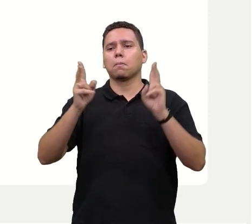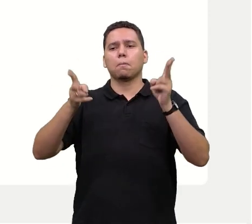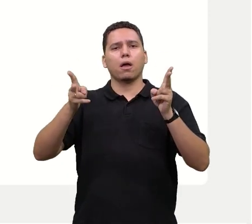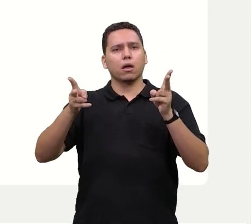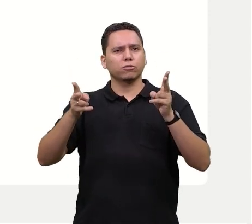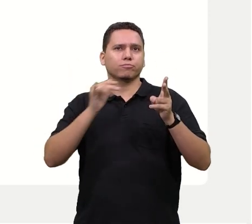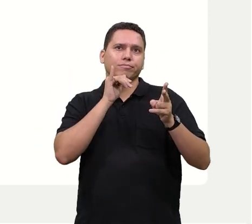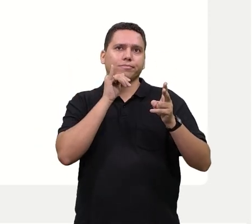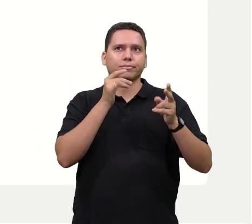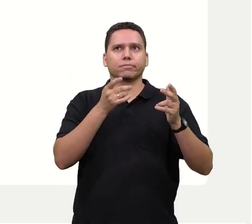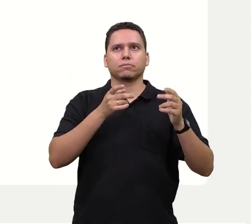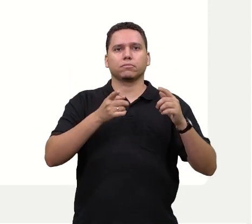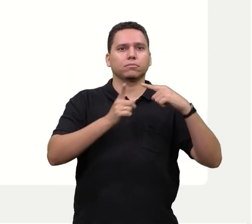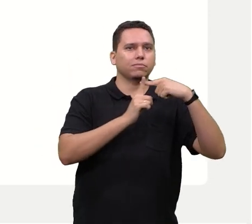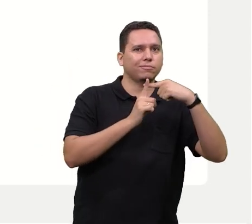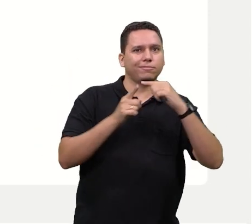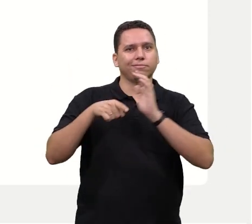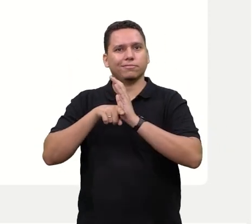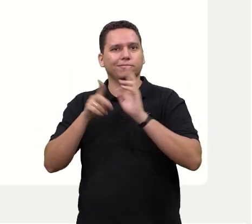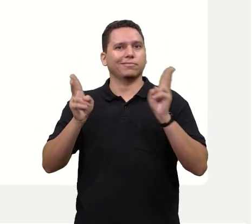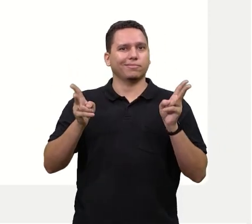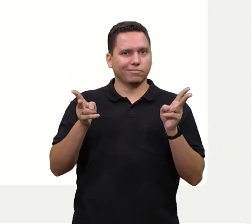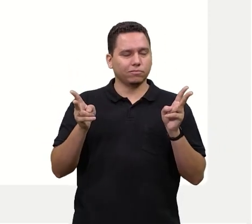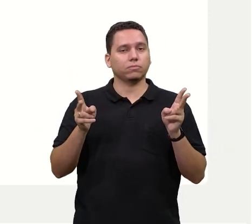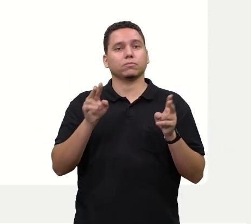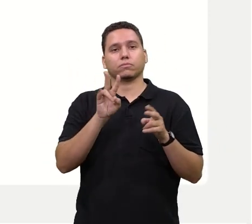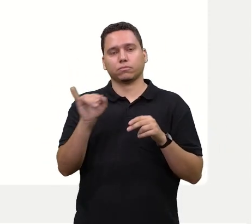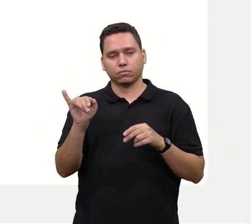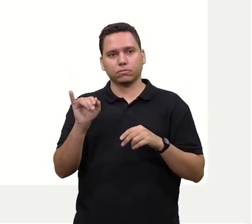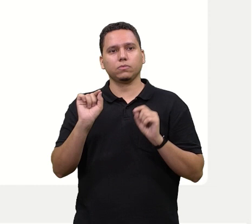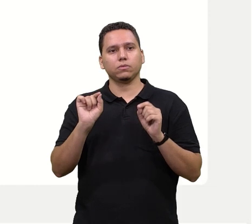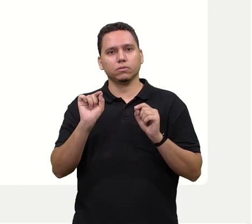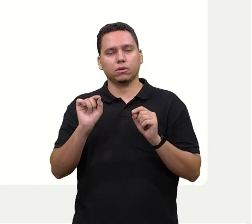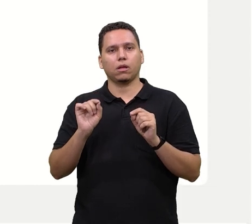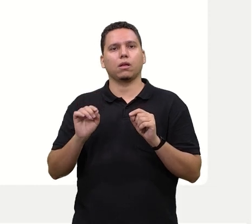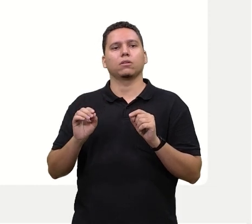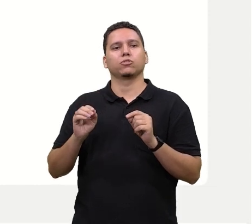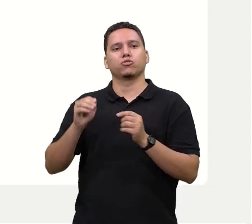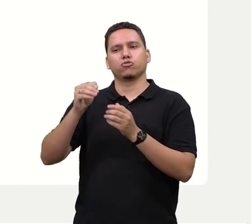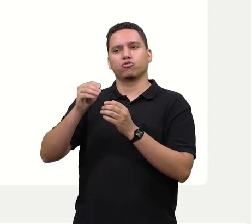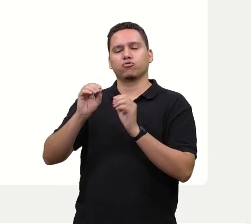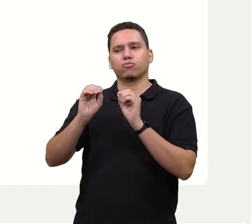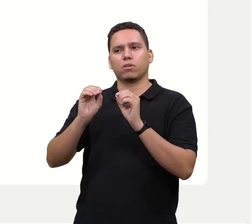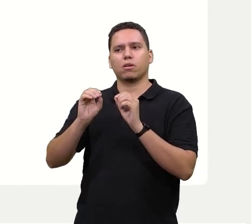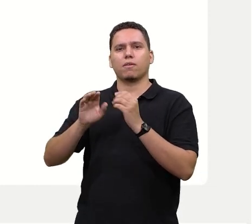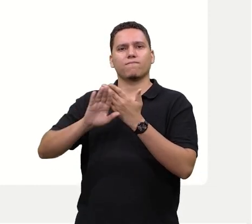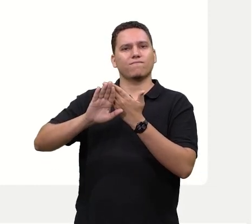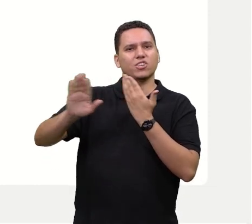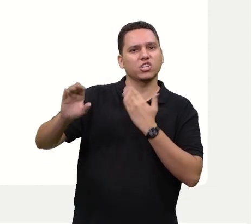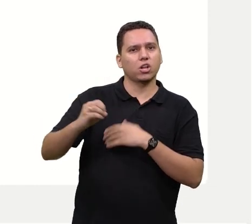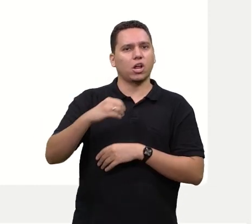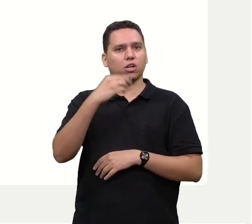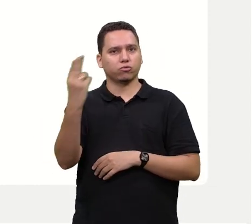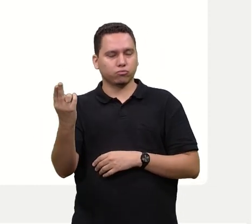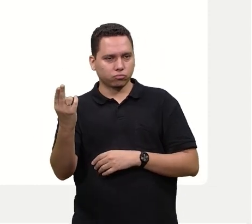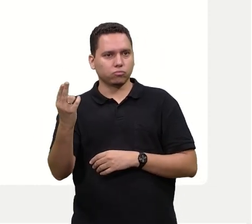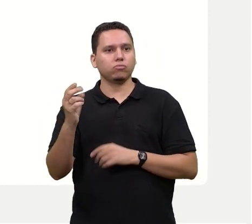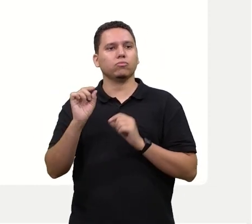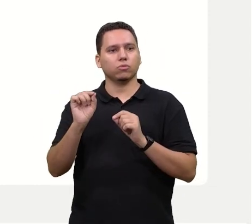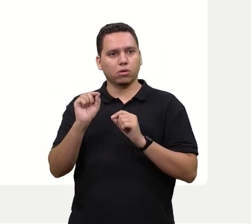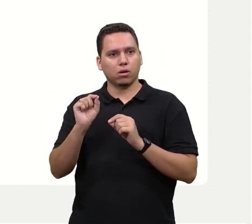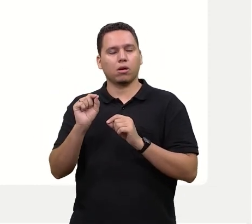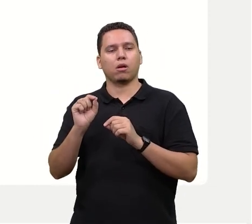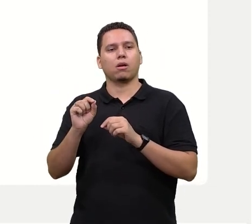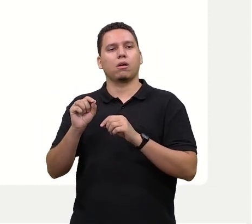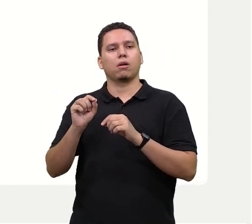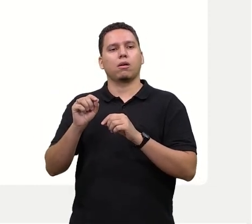sinal, obrigatoriamente entre eles haverá atração ou repulsão. Repulsão. Nessa configuração, qual a alternativa correta? Aquela que mostra para